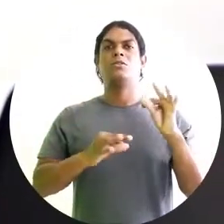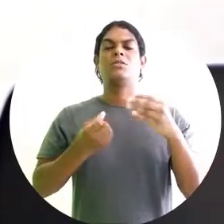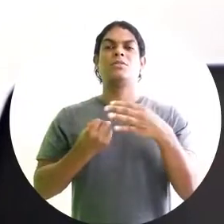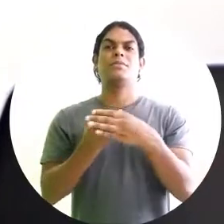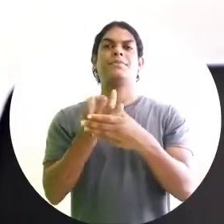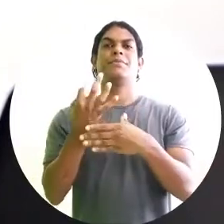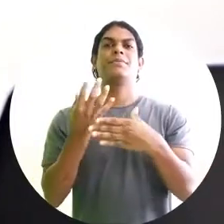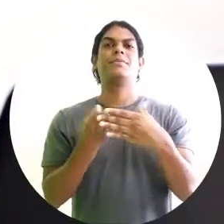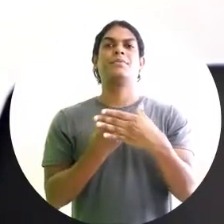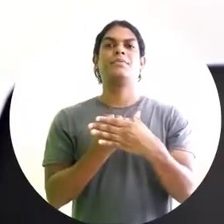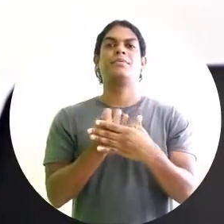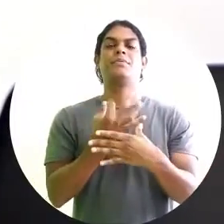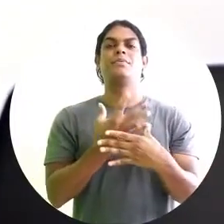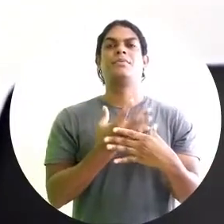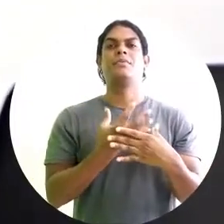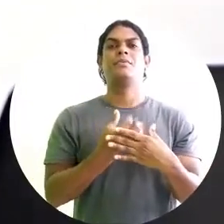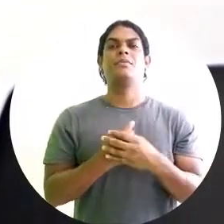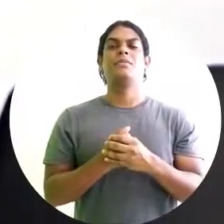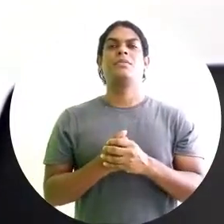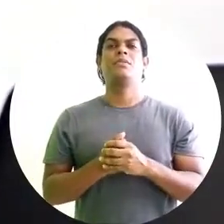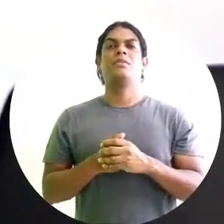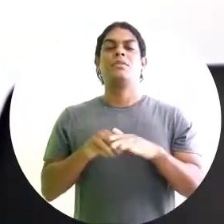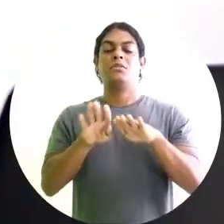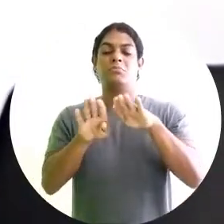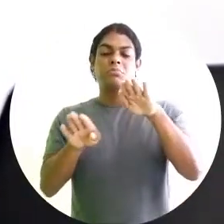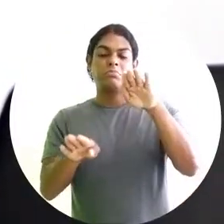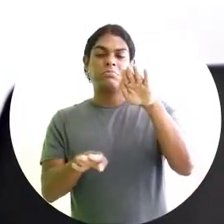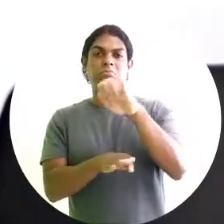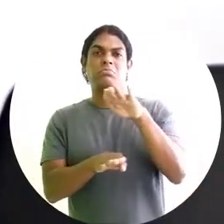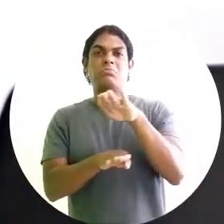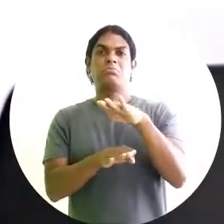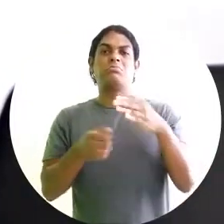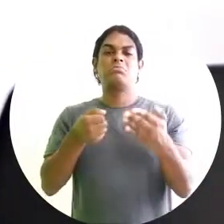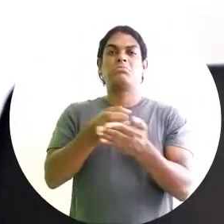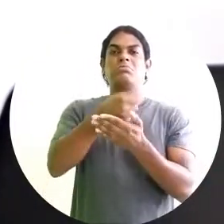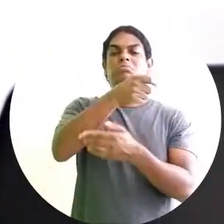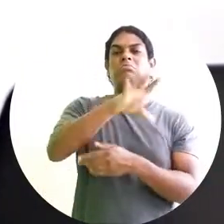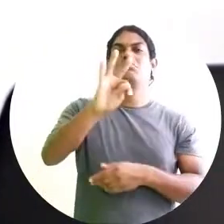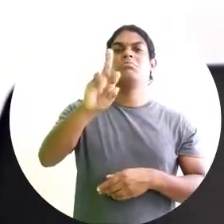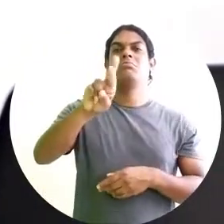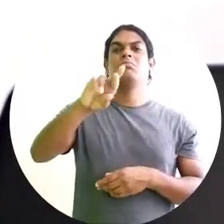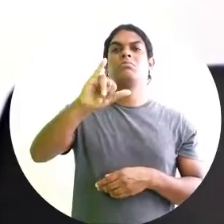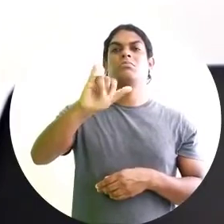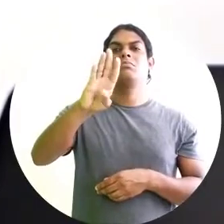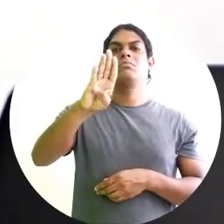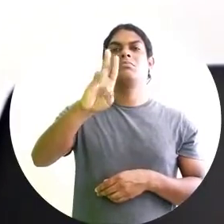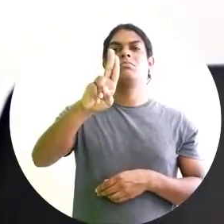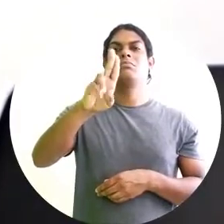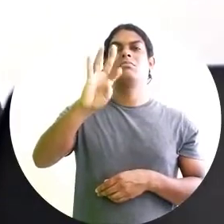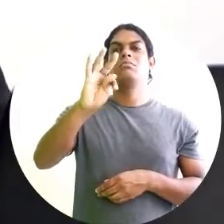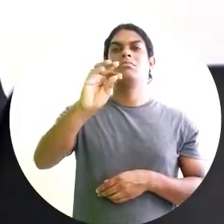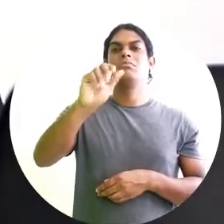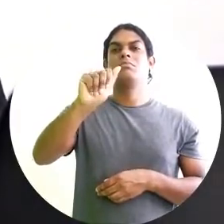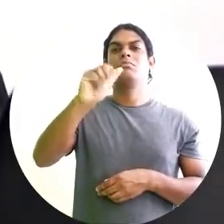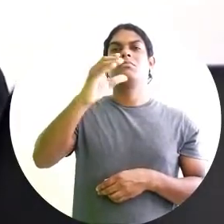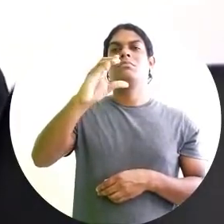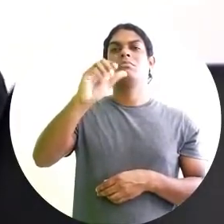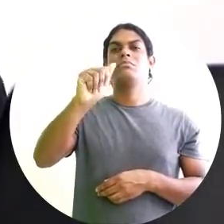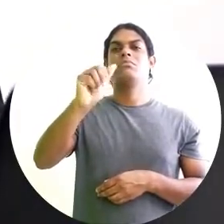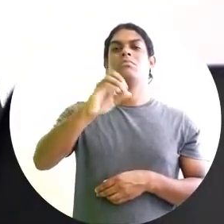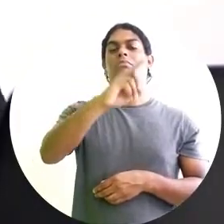produção, tem um baixo índice de tributação, então os produtos se tornam